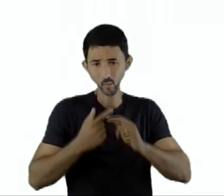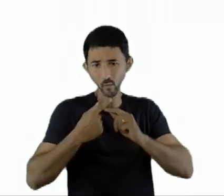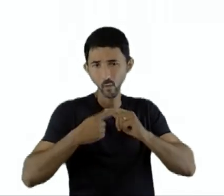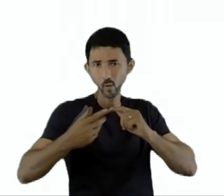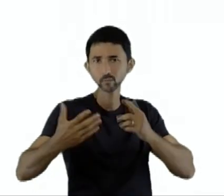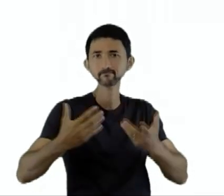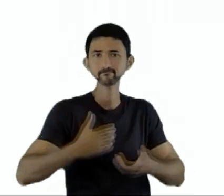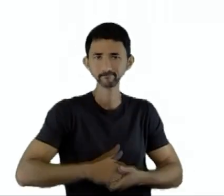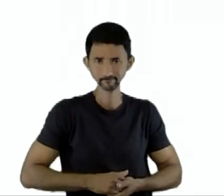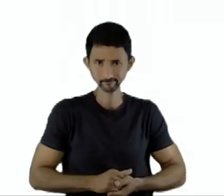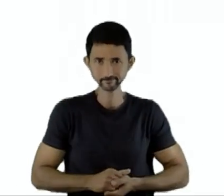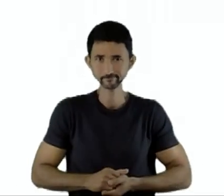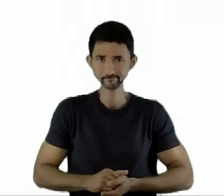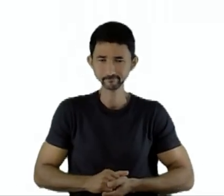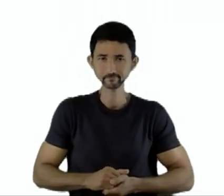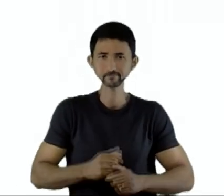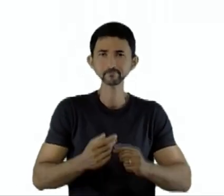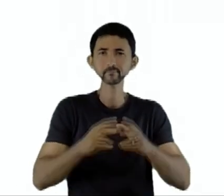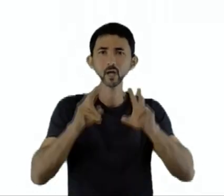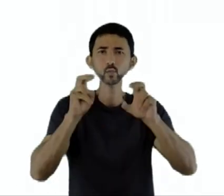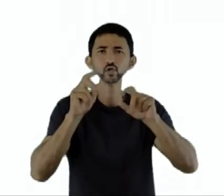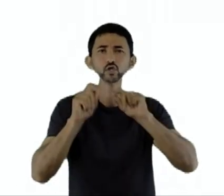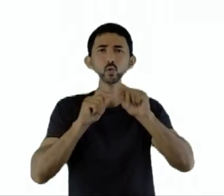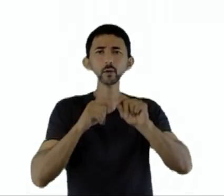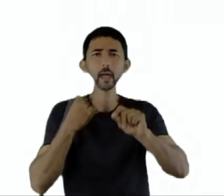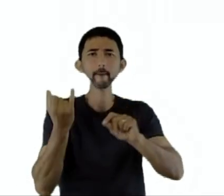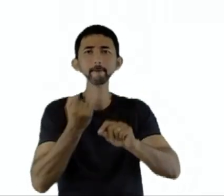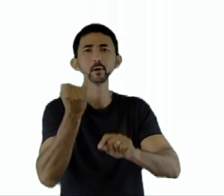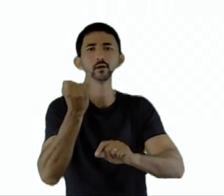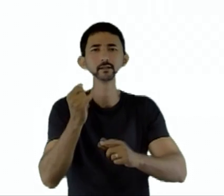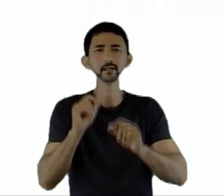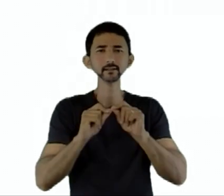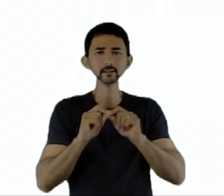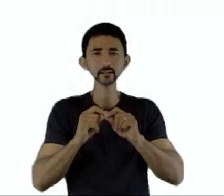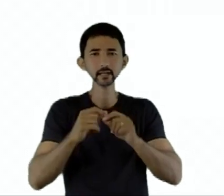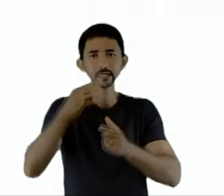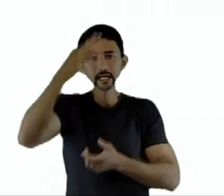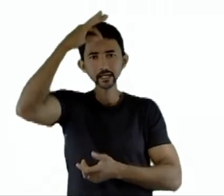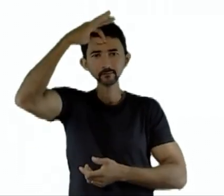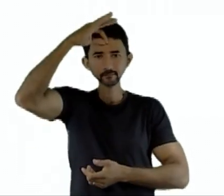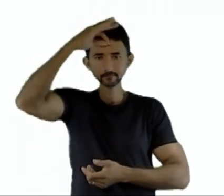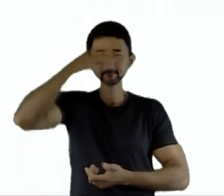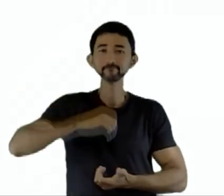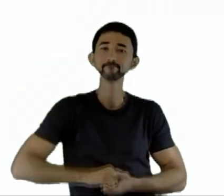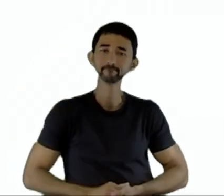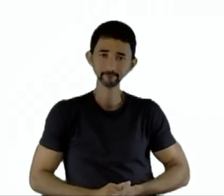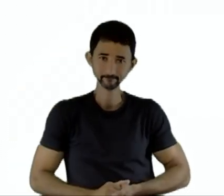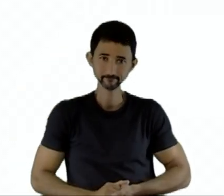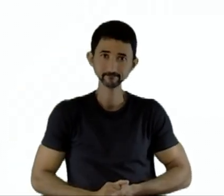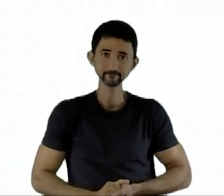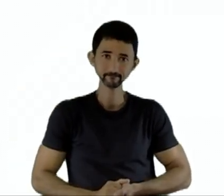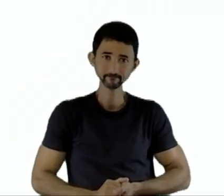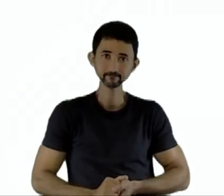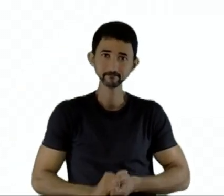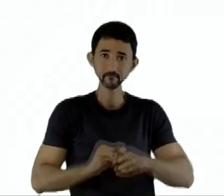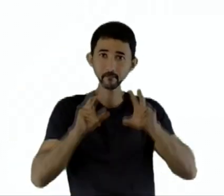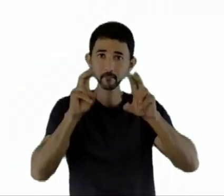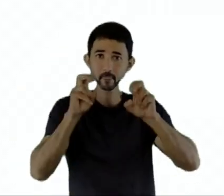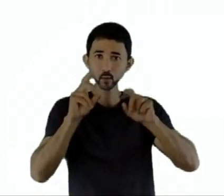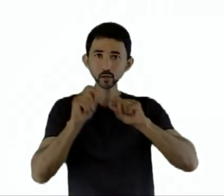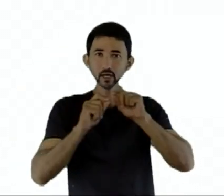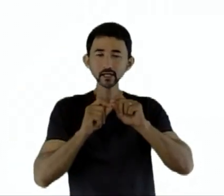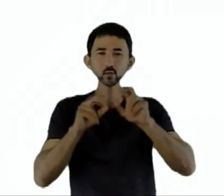tá bom? O título do texto é A Importância da Espiritualidade. Então, o texto tem